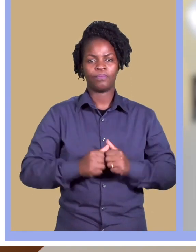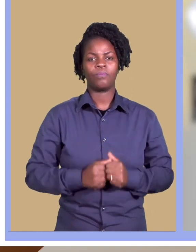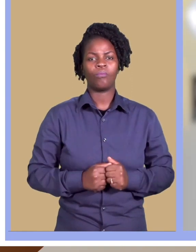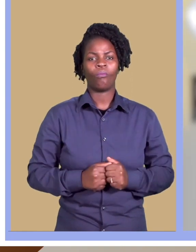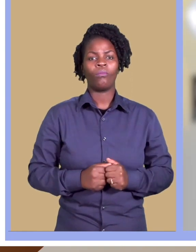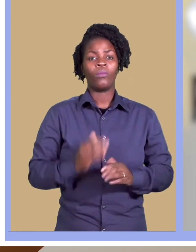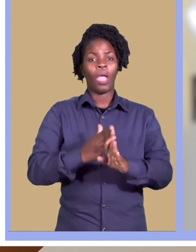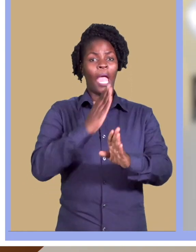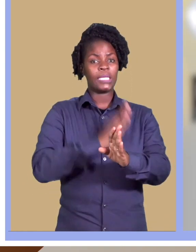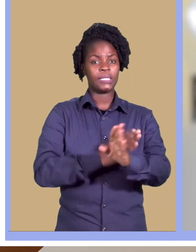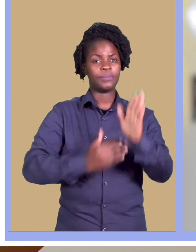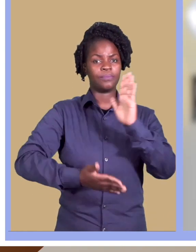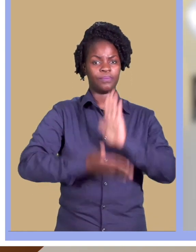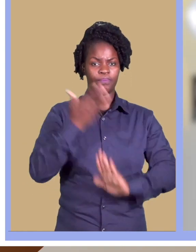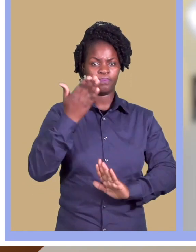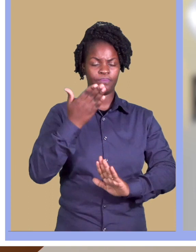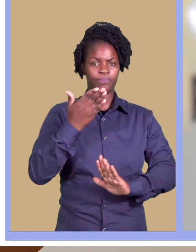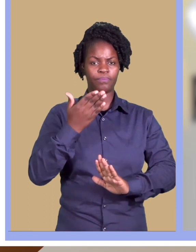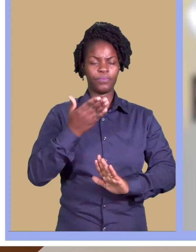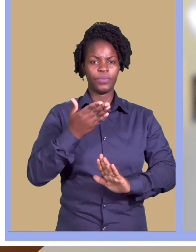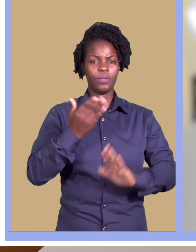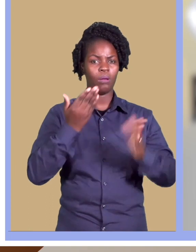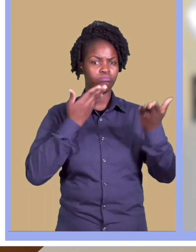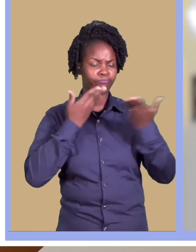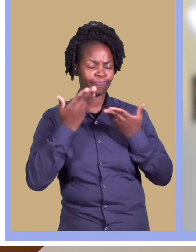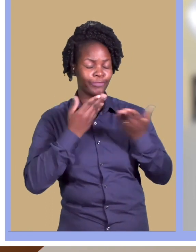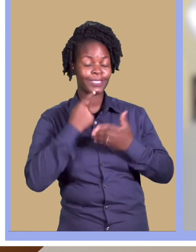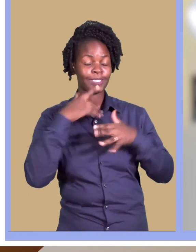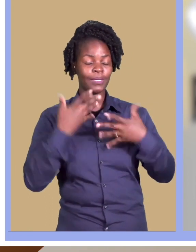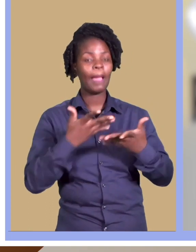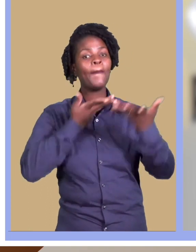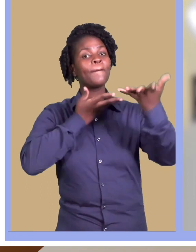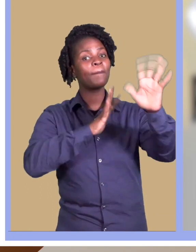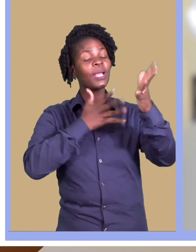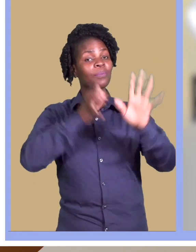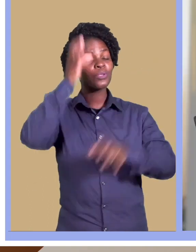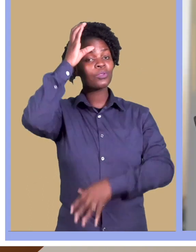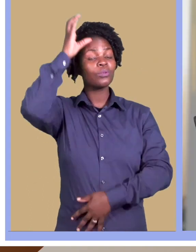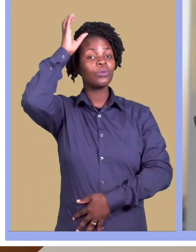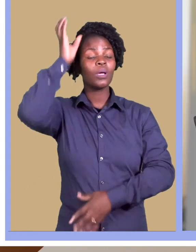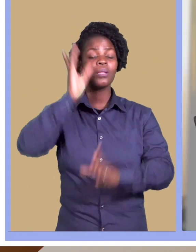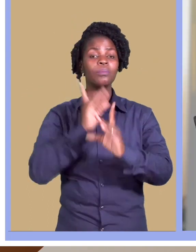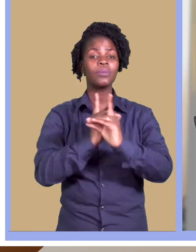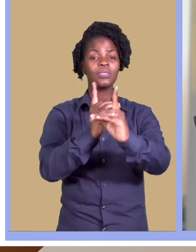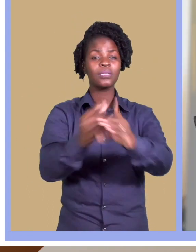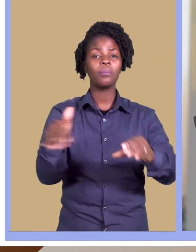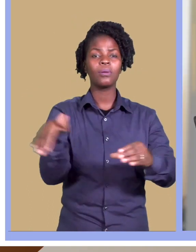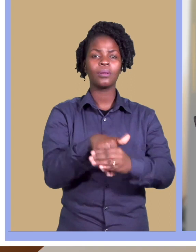também antes de iniciarmos a nossa temática, eu vou dizer parabéns pelo fato de fazer